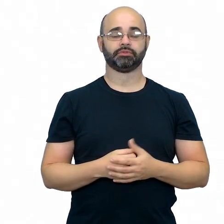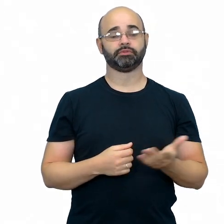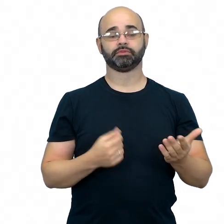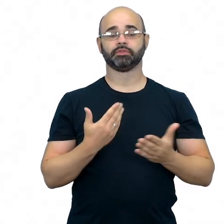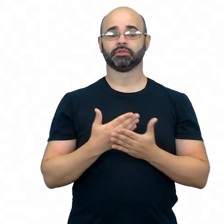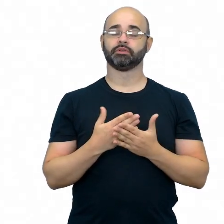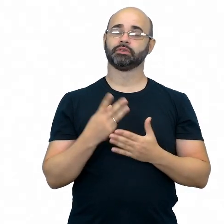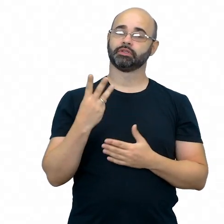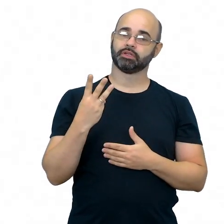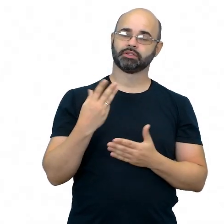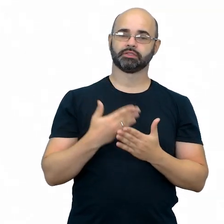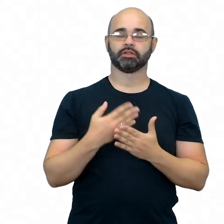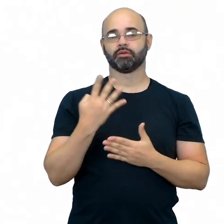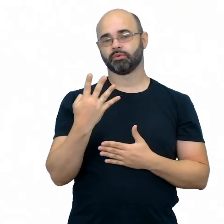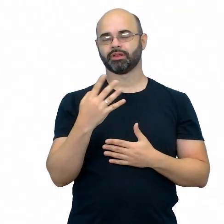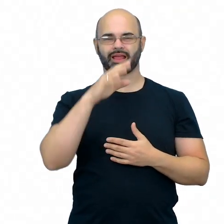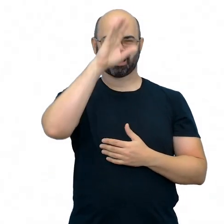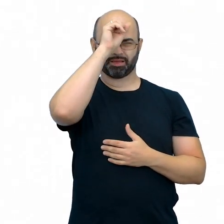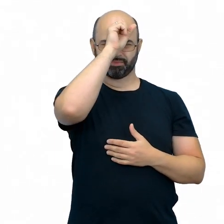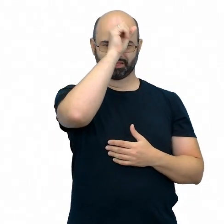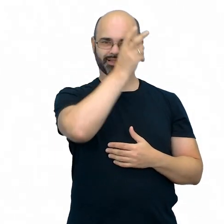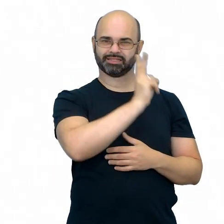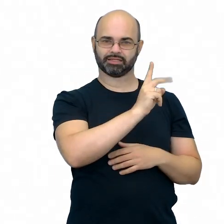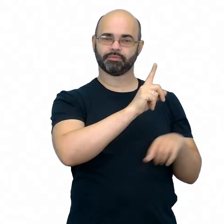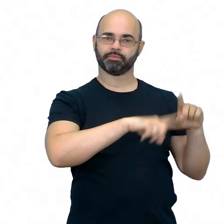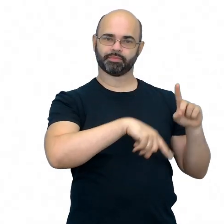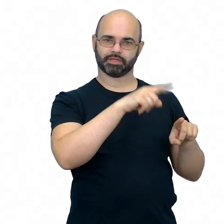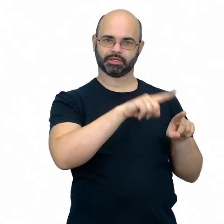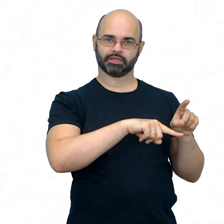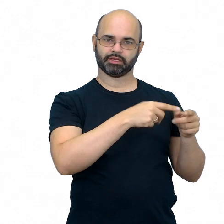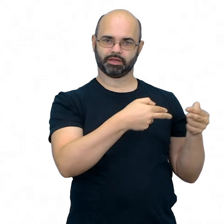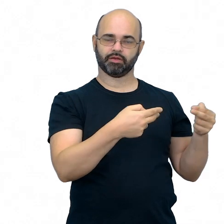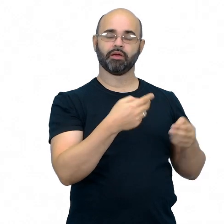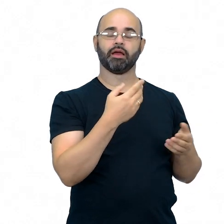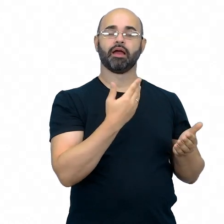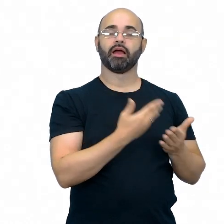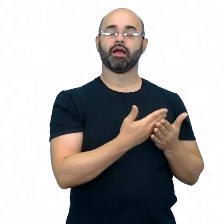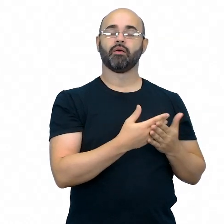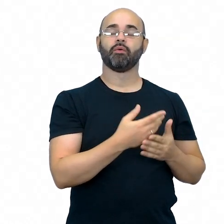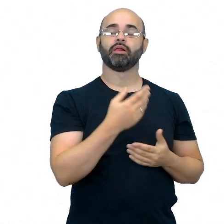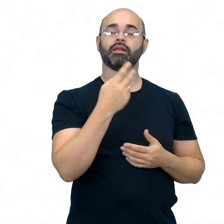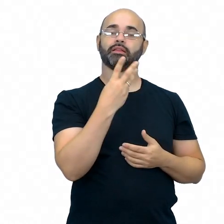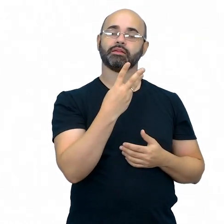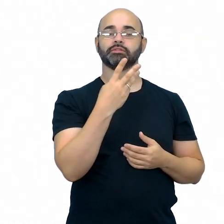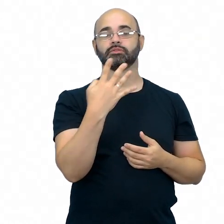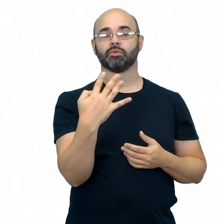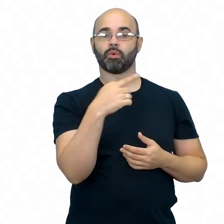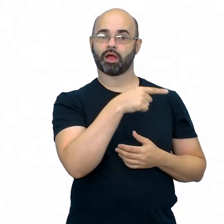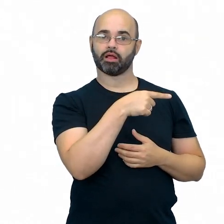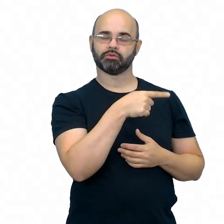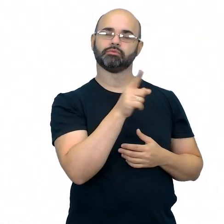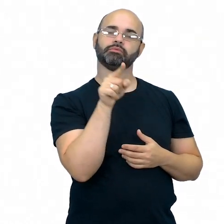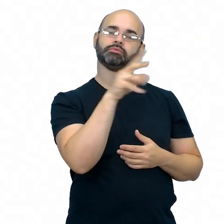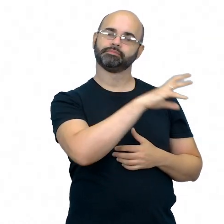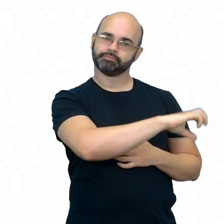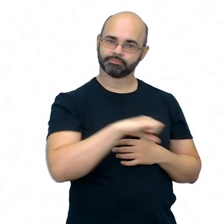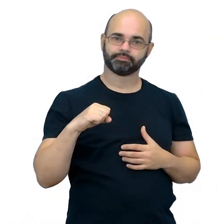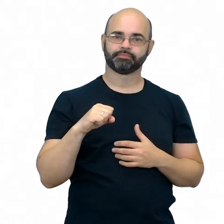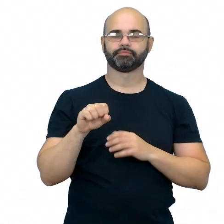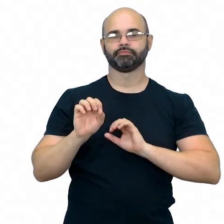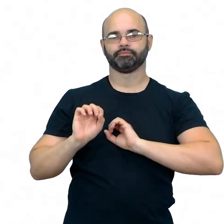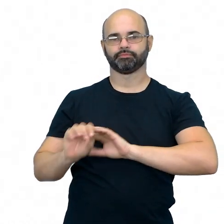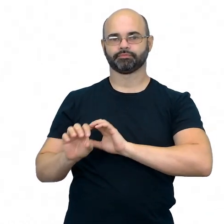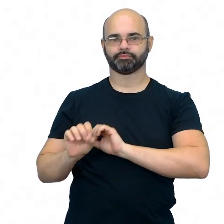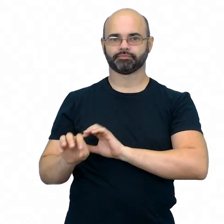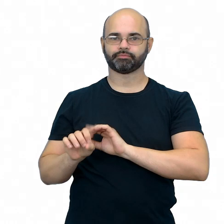e 4 do material Aprender Sempre. Nós precisamos apresentar o tema dessa aula. Qual que é o tema dessa aula? Vamos trabalhar razão, né? Por